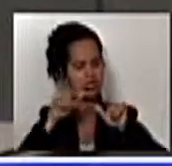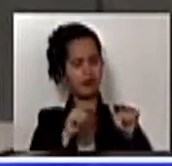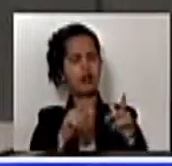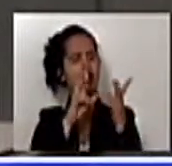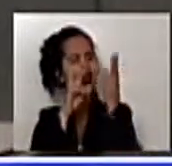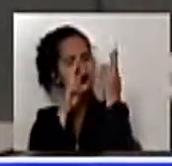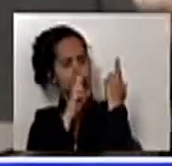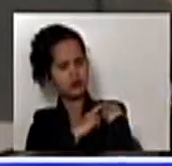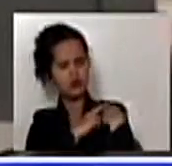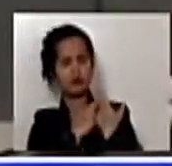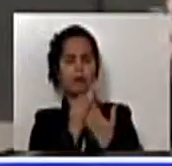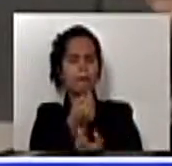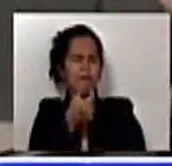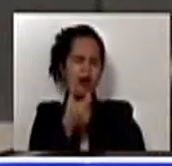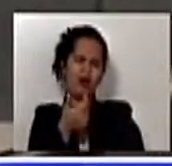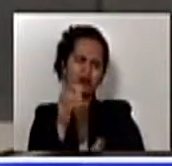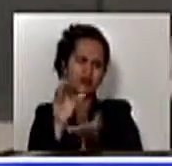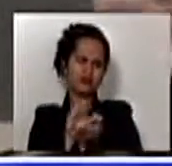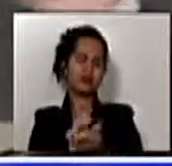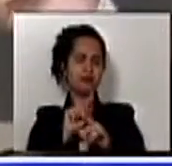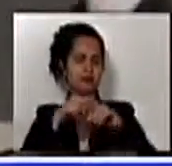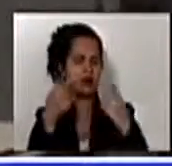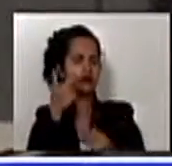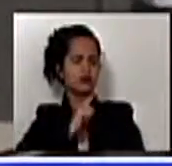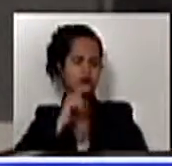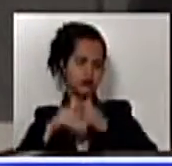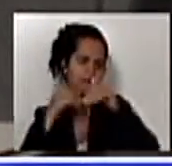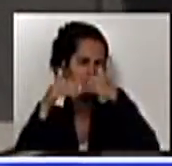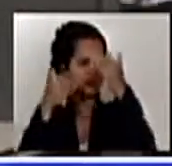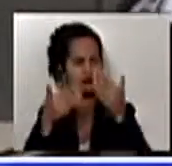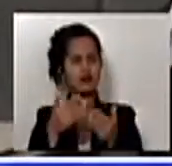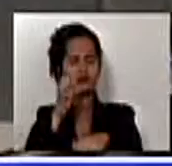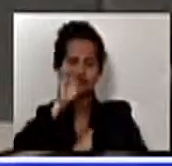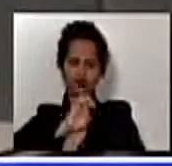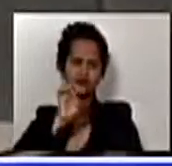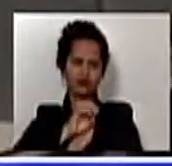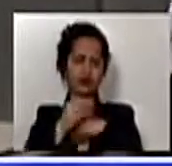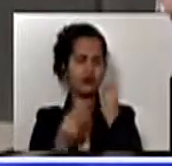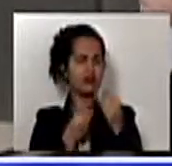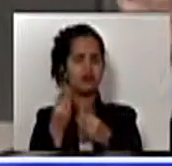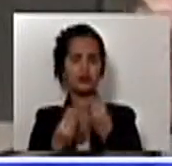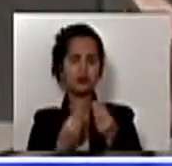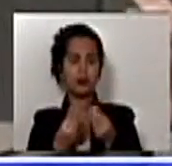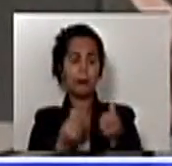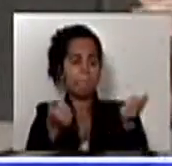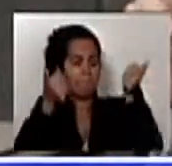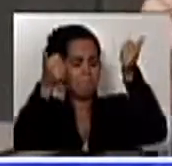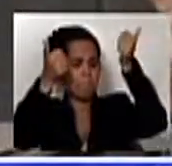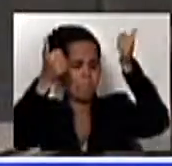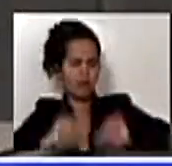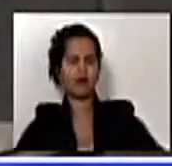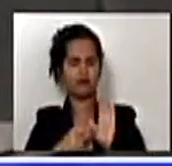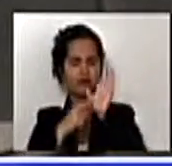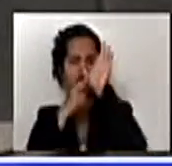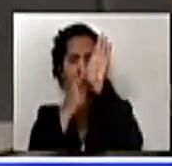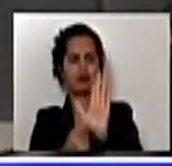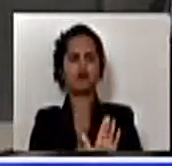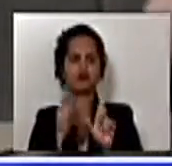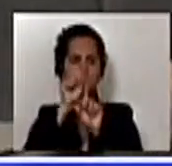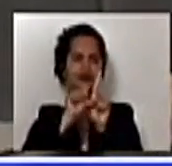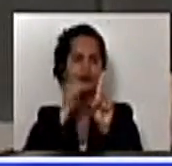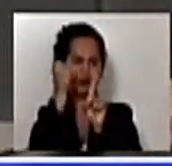os poucos recursos que Alagoas tem, que é o Estado, né, que possui os piores indicadores